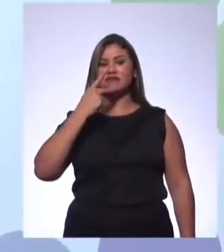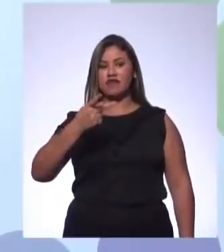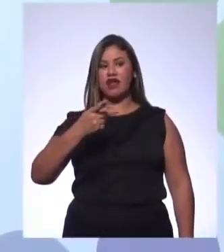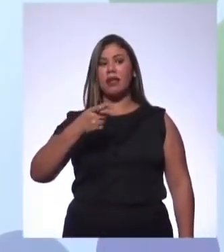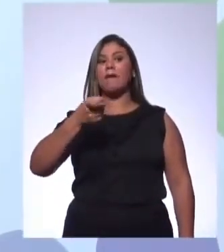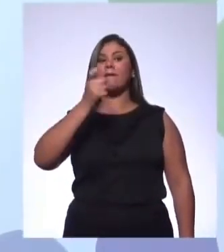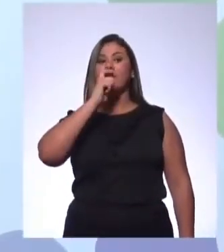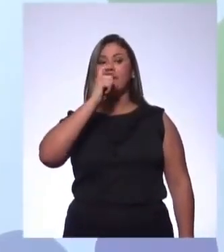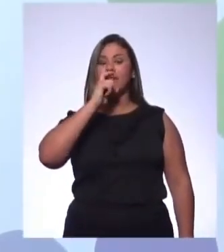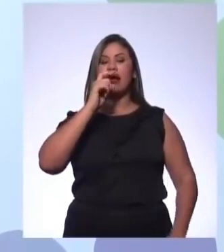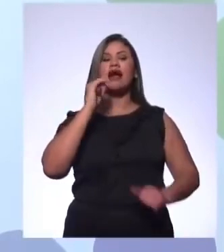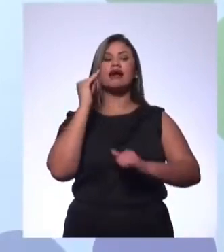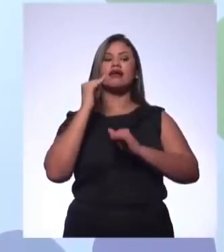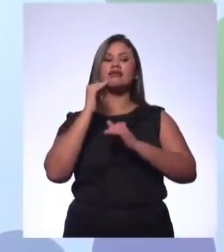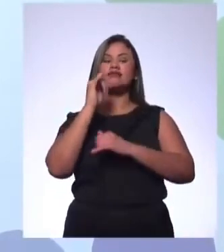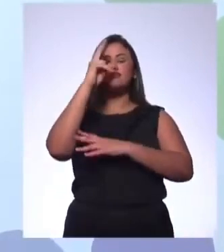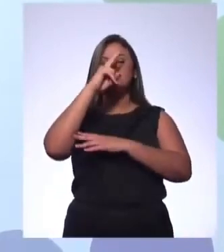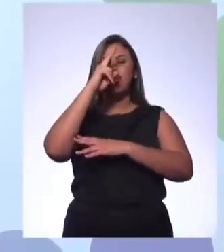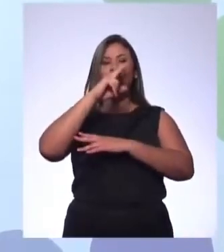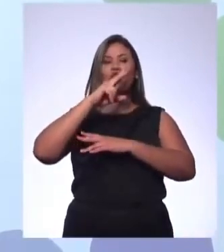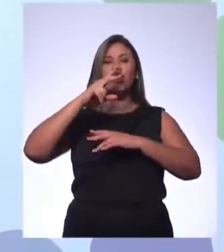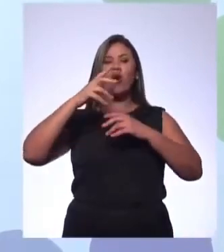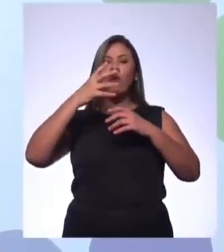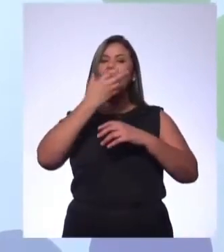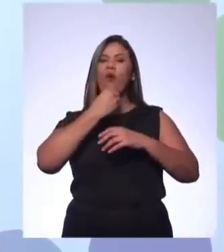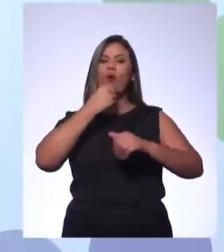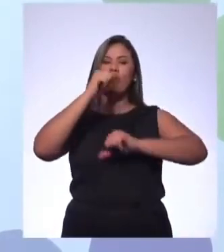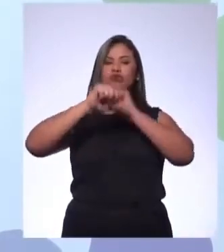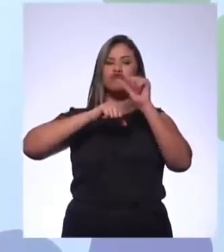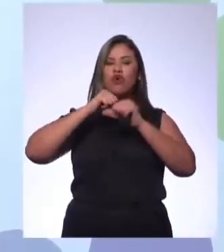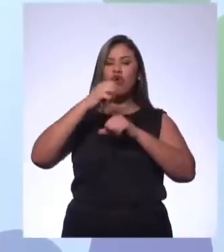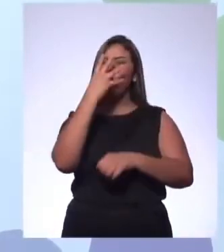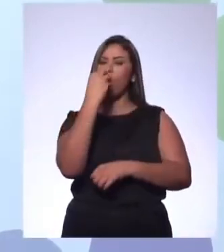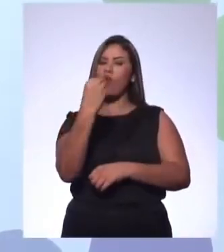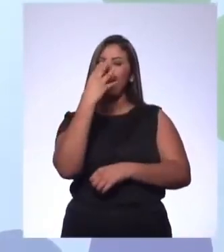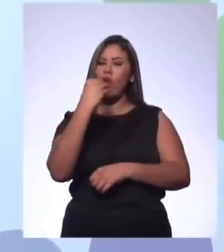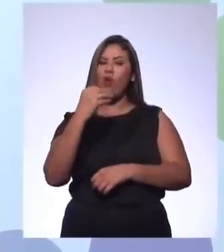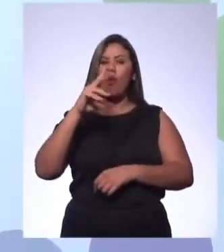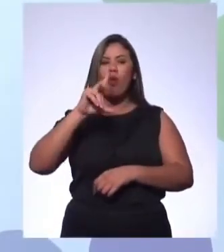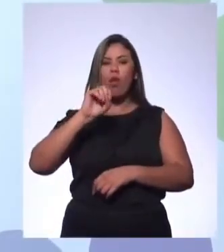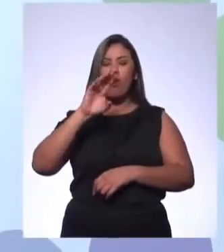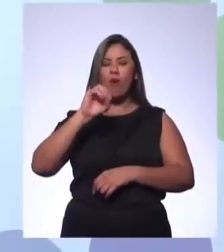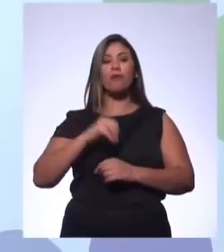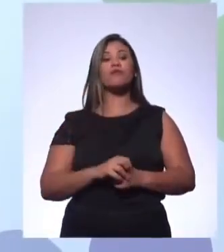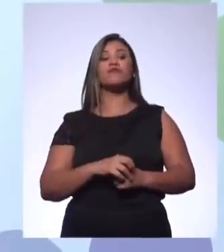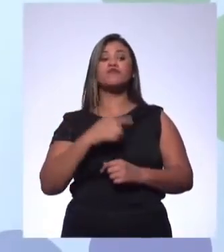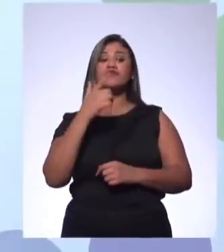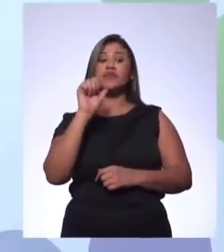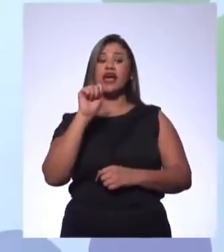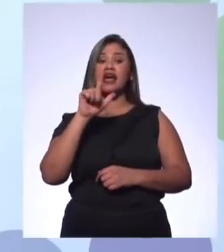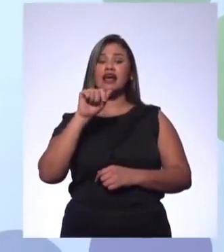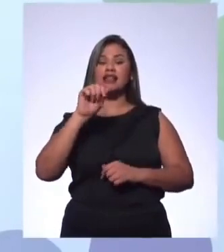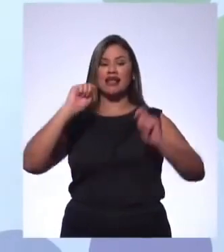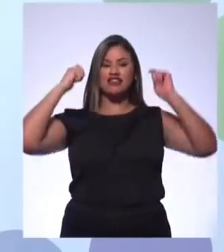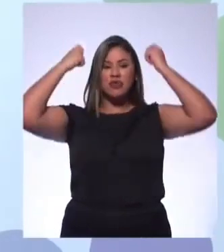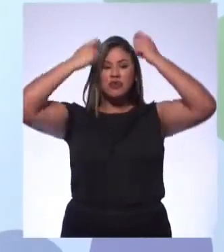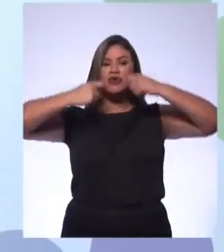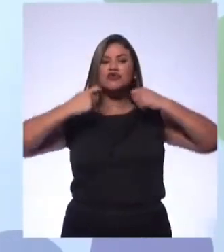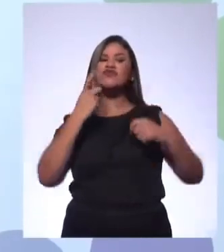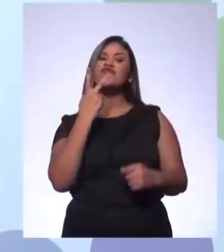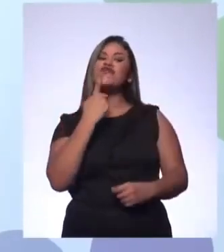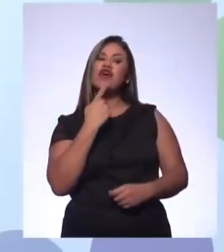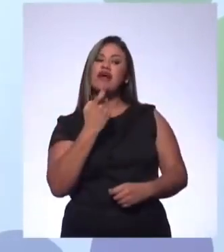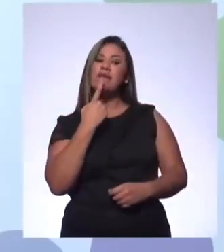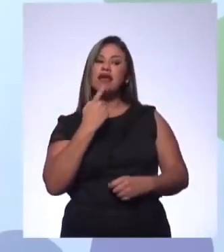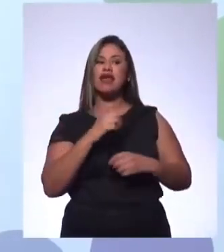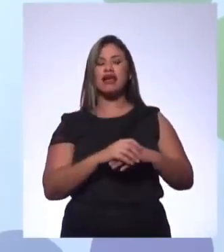histórias do lobisomem que eu amava. A Agatha fala sobre Chapeuzinho Vermelho. Olha aí, Chapeuzinho Vermelho. Tem mais alguns que não se lembram, mas outros falam assim,